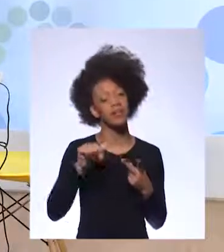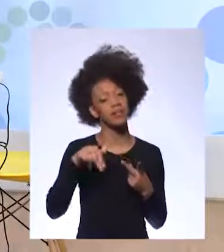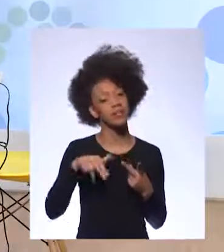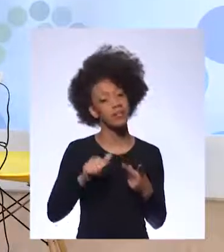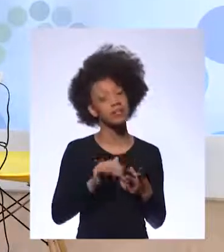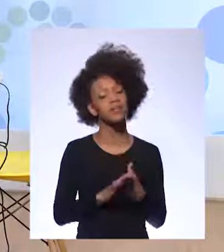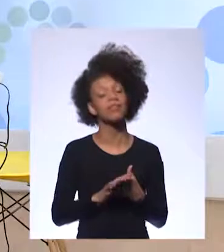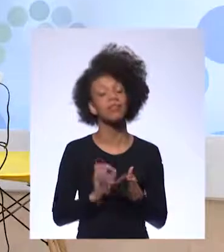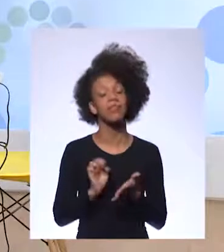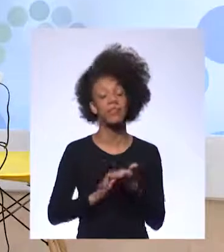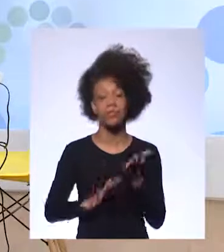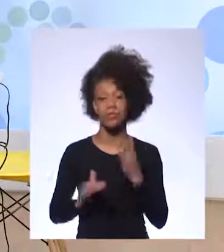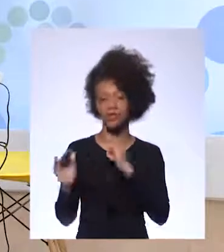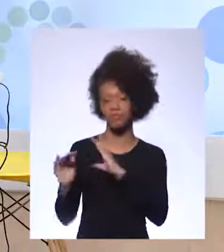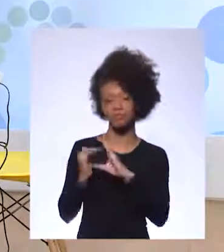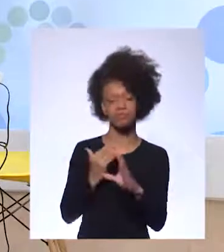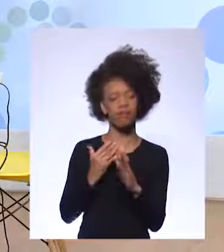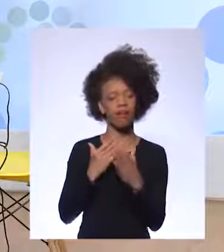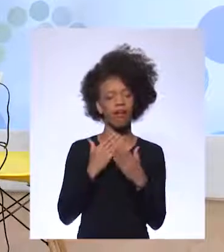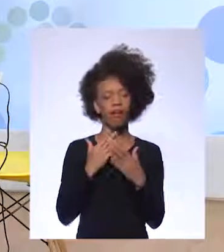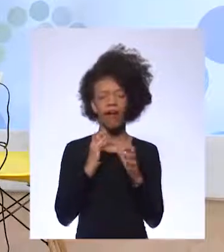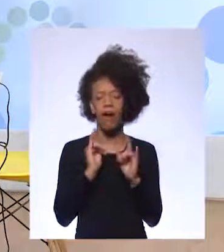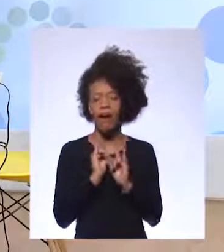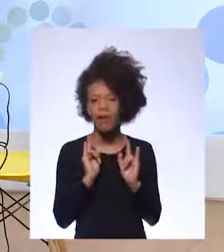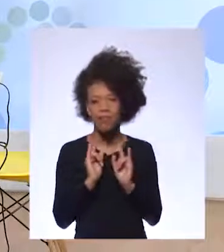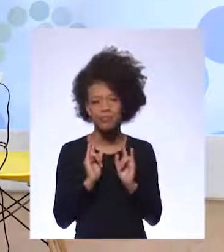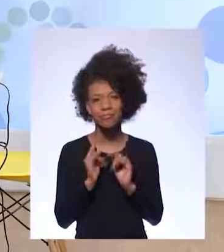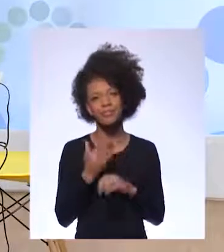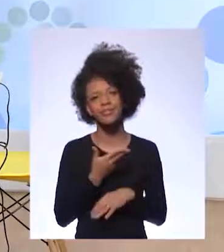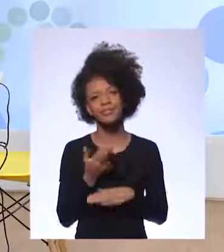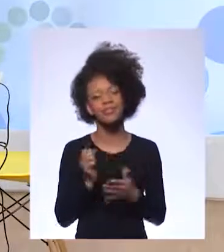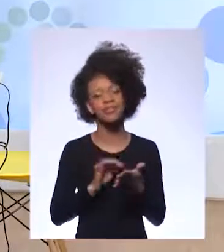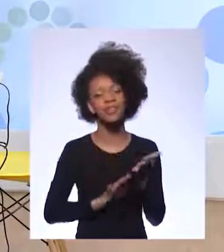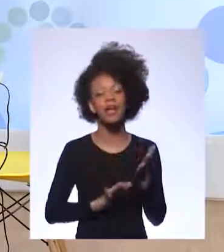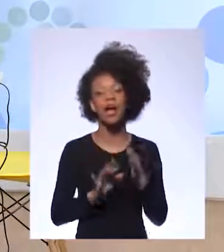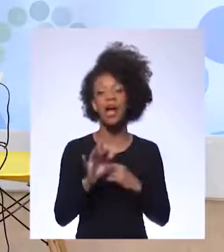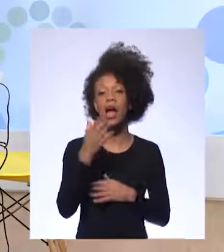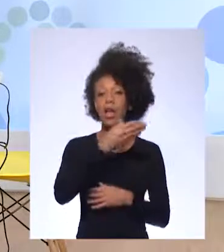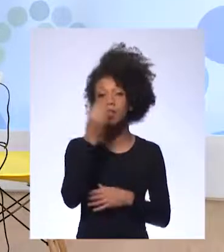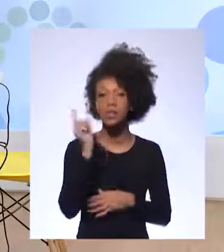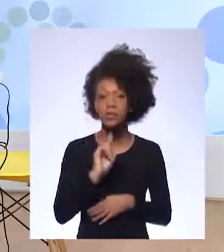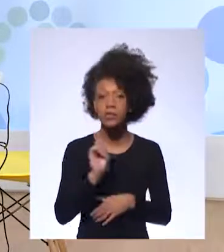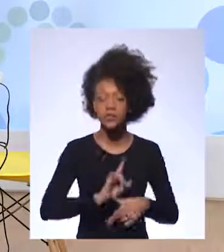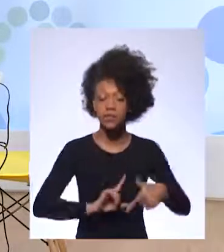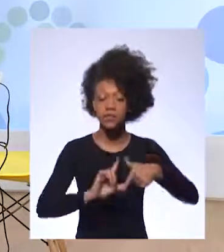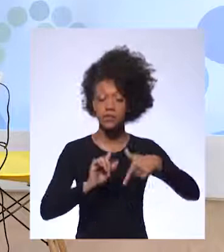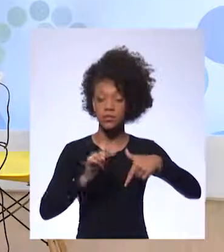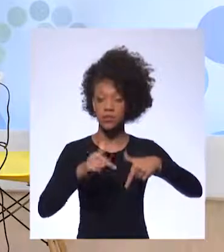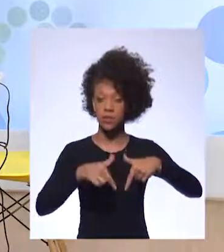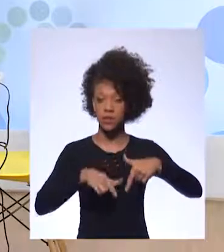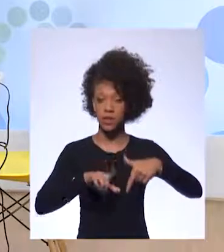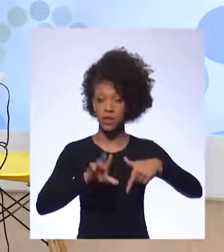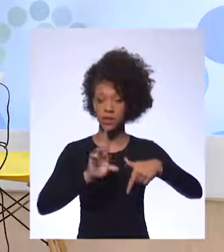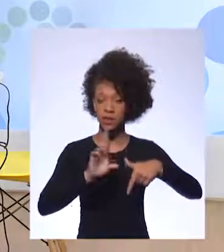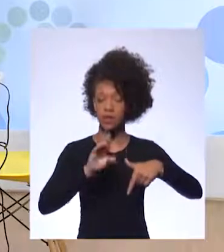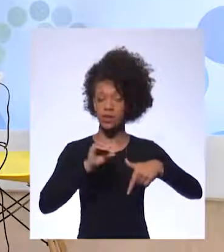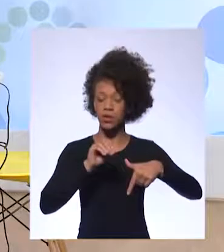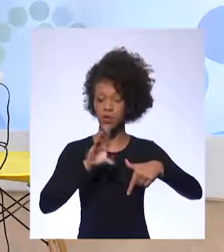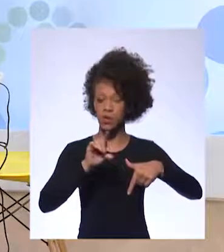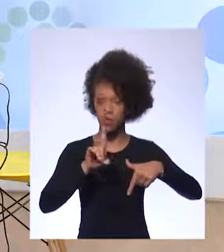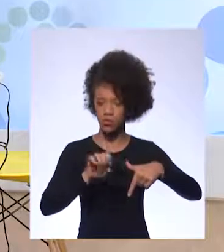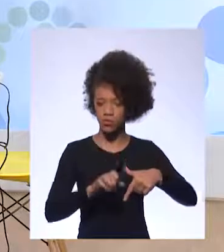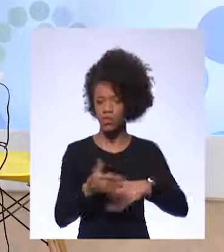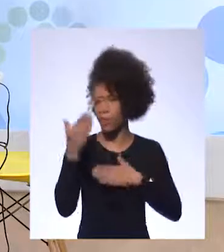que você também nos mandou adoramos os trabalhos de vocês não se esqueçam de avaliar nossa aula no final muito obrigada pela presença